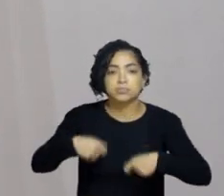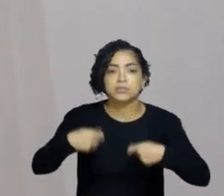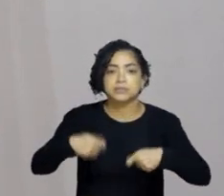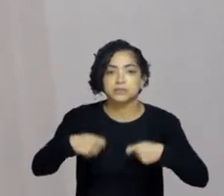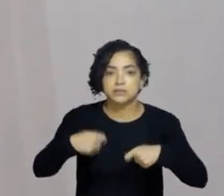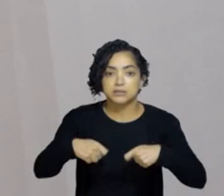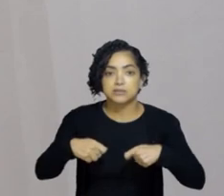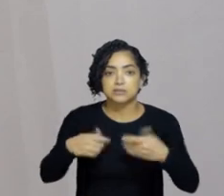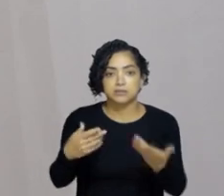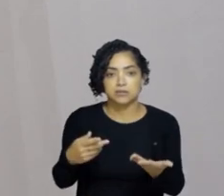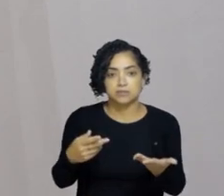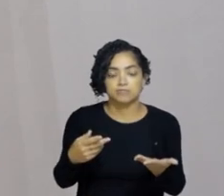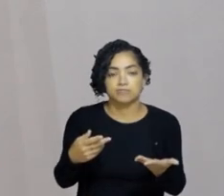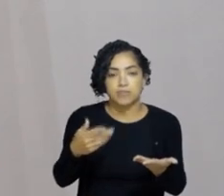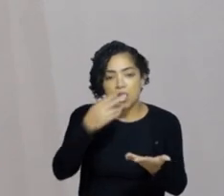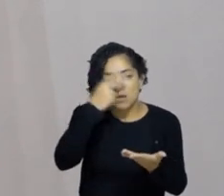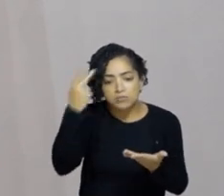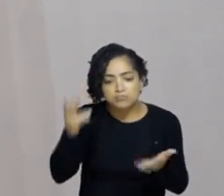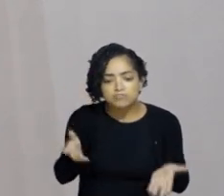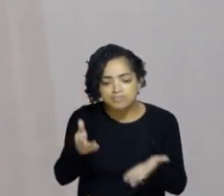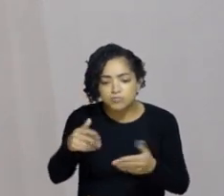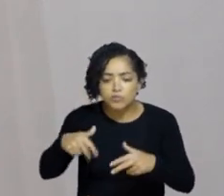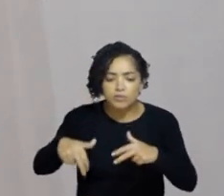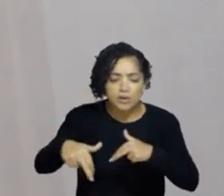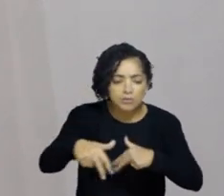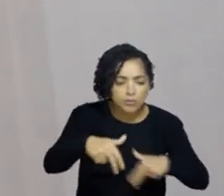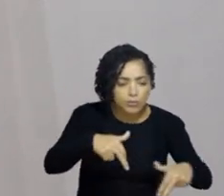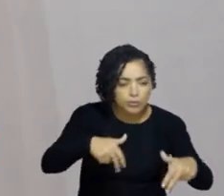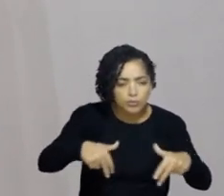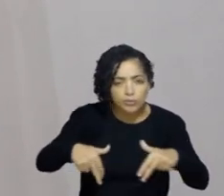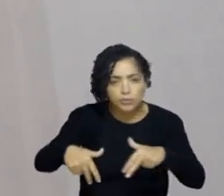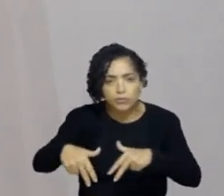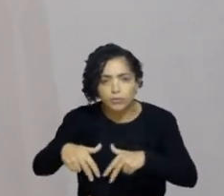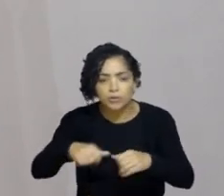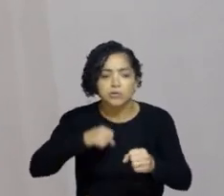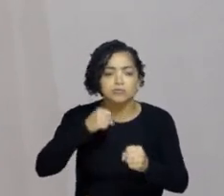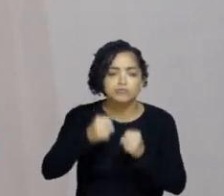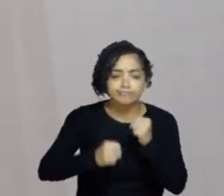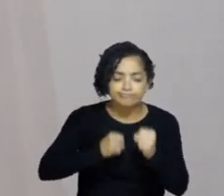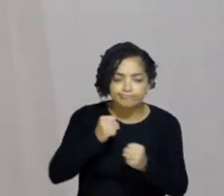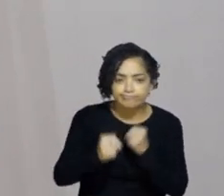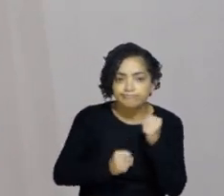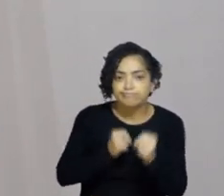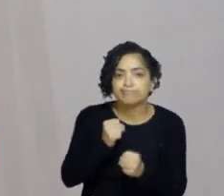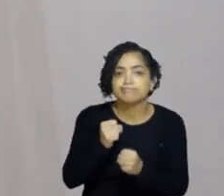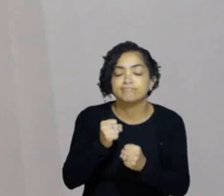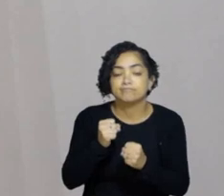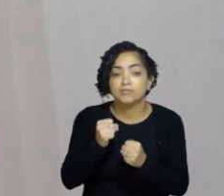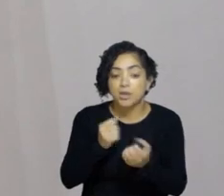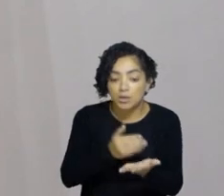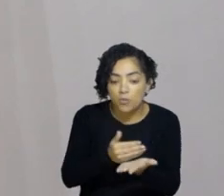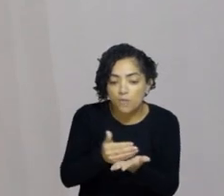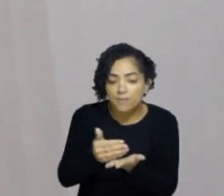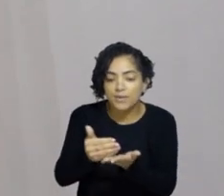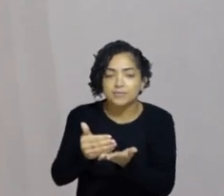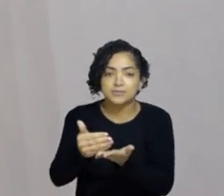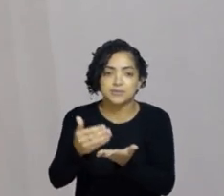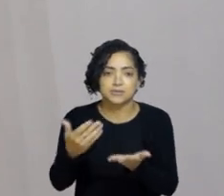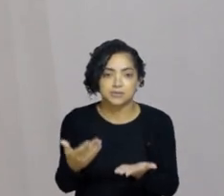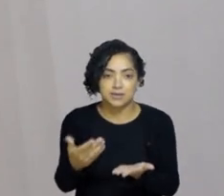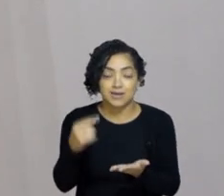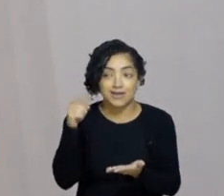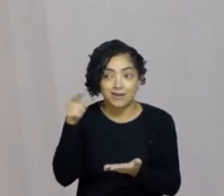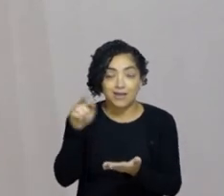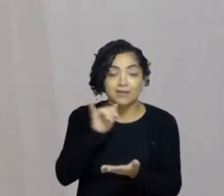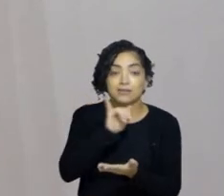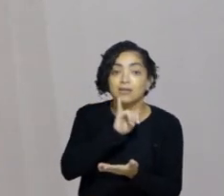incentivar as pessoas, para ir devagarinho, vai caminhando, depois começa a correr um pouquinho, daí começa a fazer isso. Então, por exemplo, na Sardenha, na